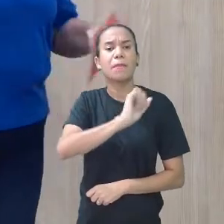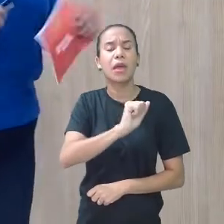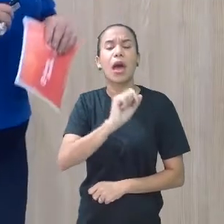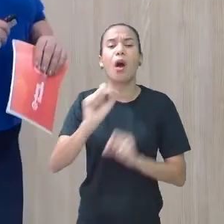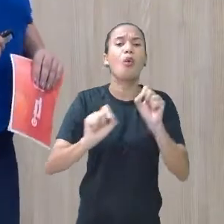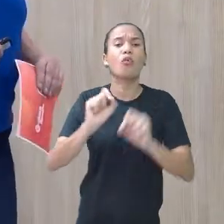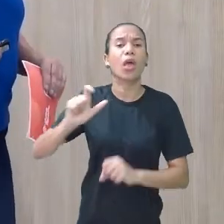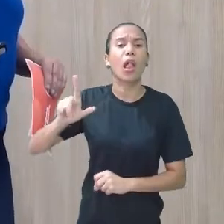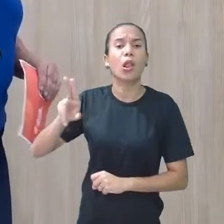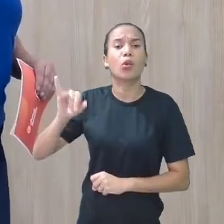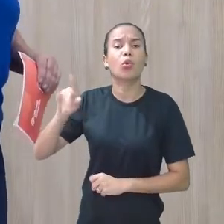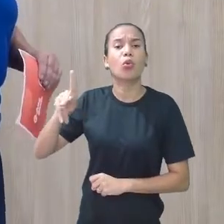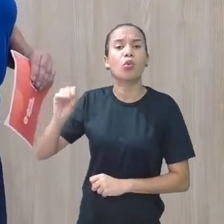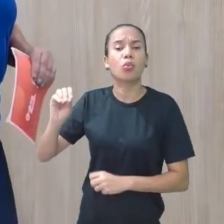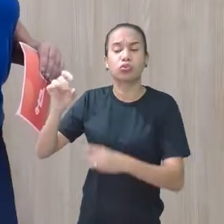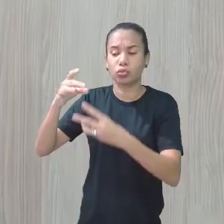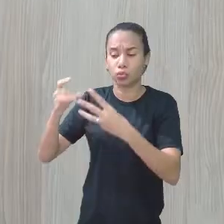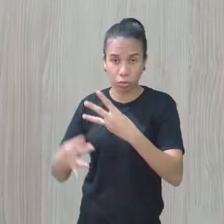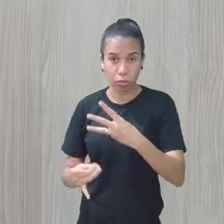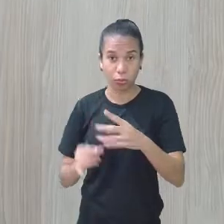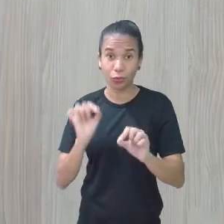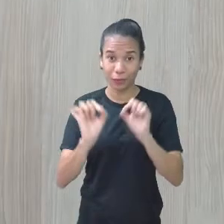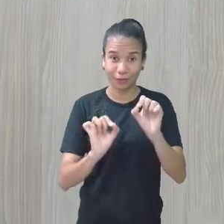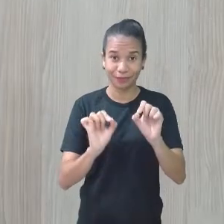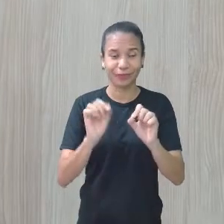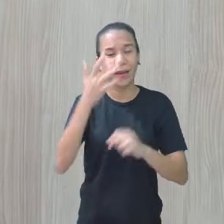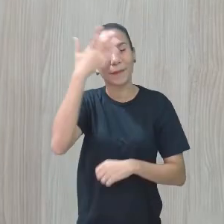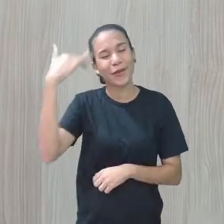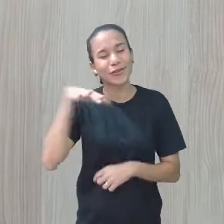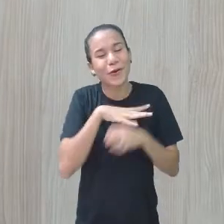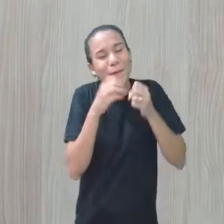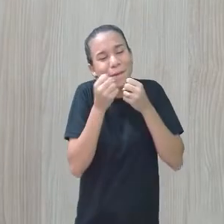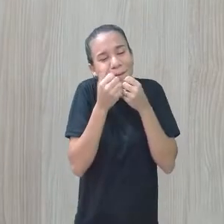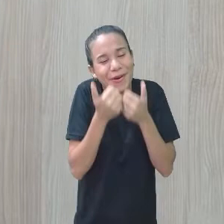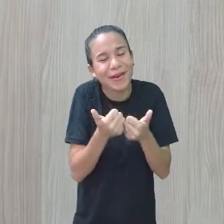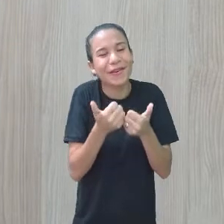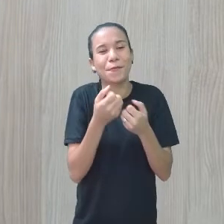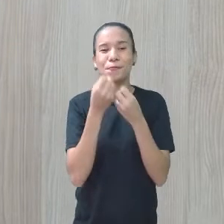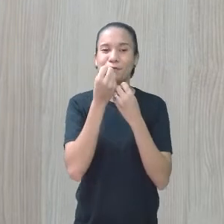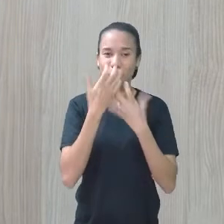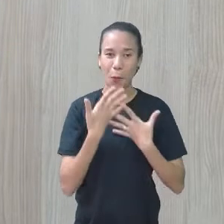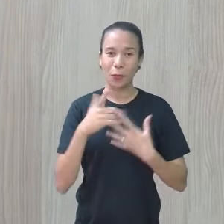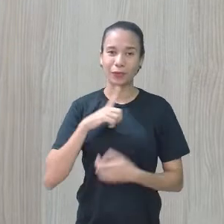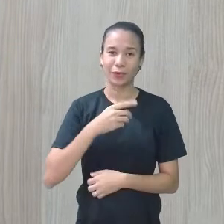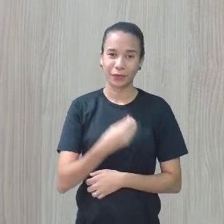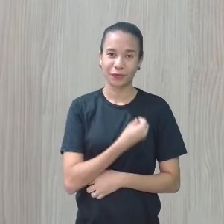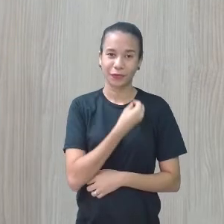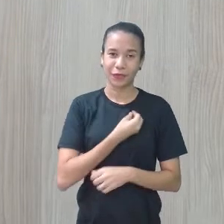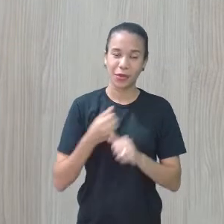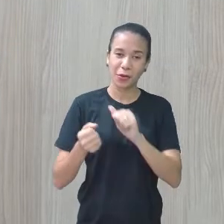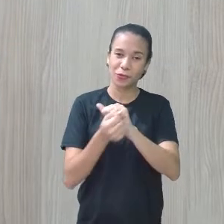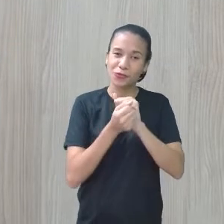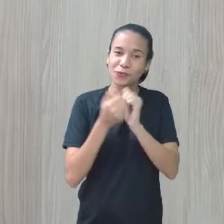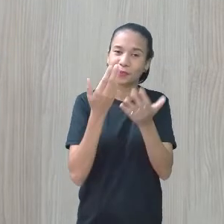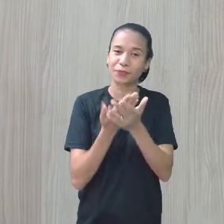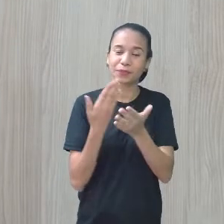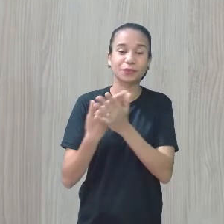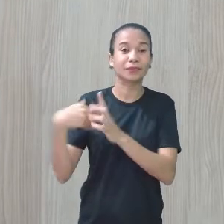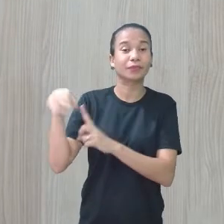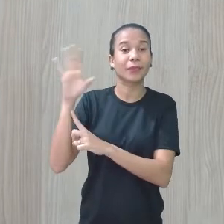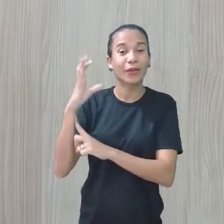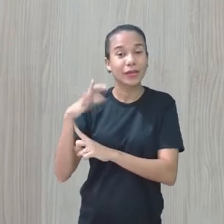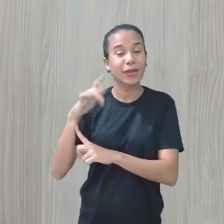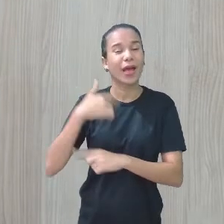fibromialgia e também o mal de Alzheimer. Bem, gente, tudo bem com vocês? Que bom, não é, estarmos de volta para mais uma aula aqui de